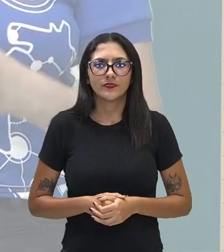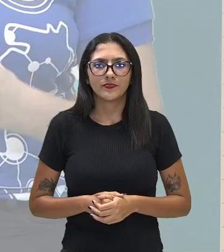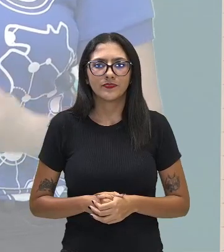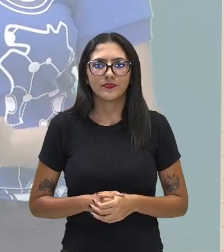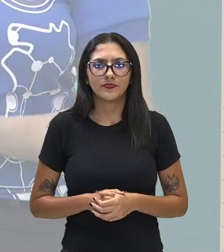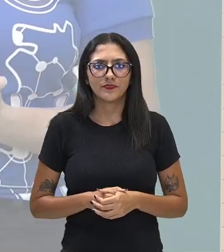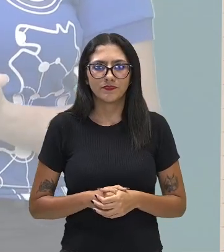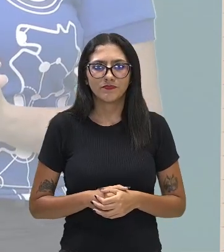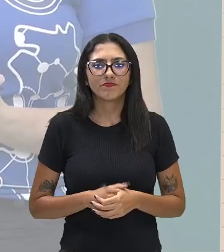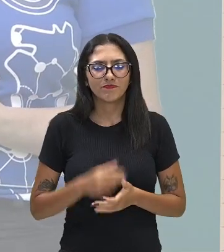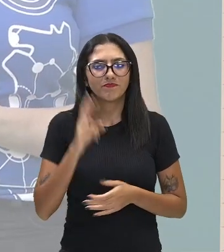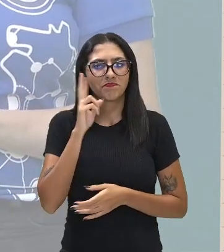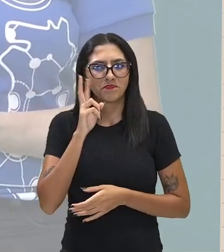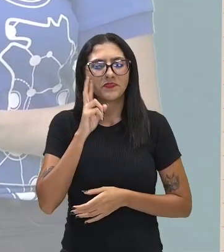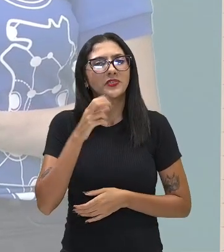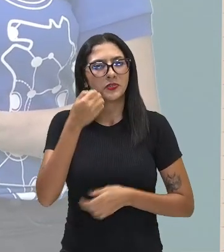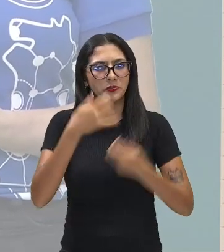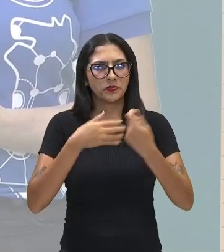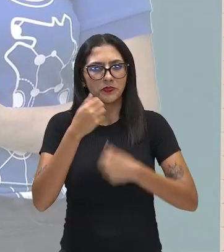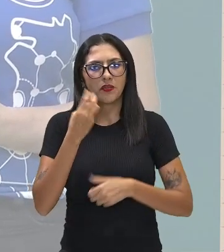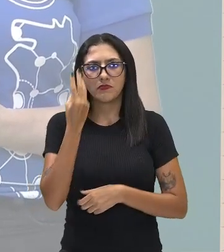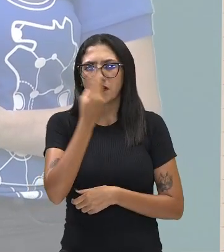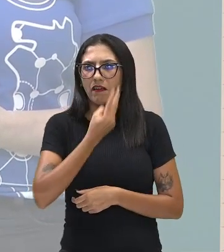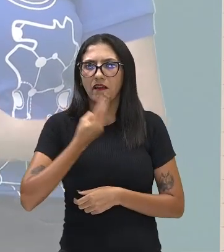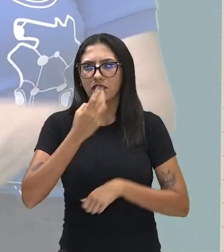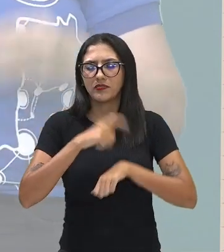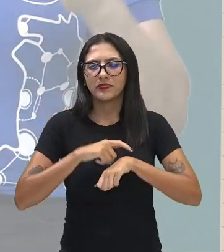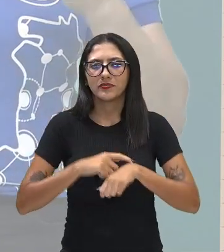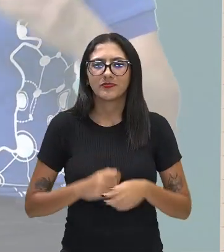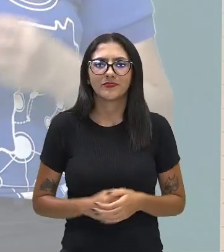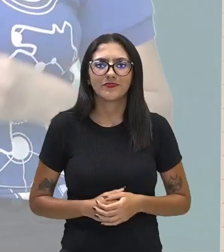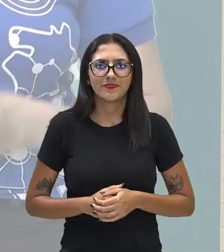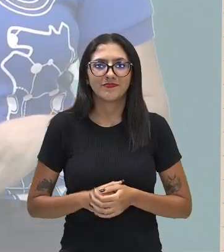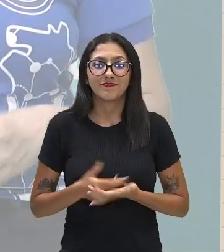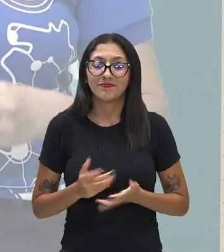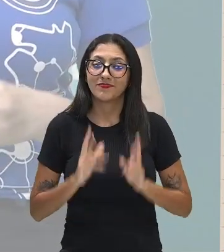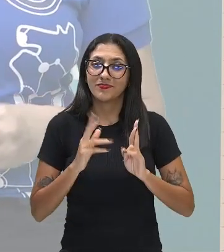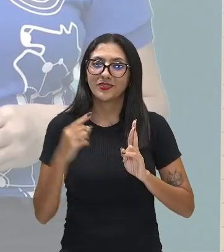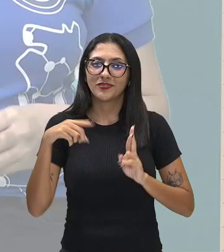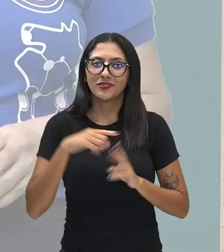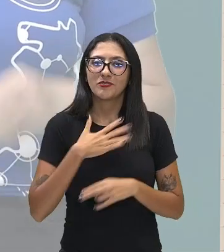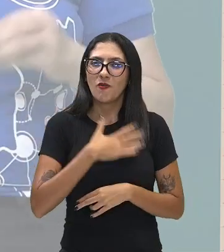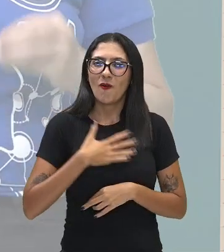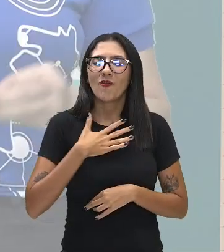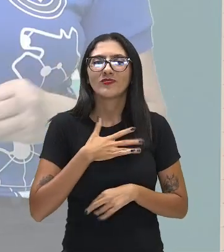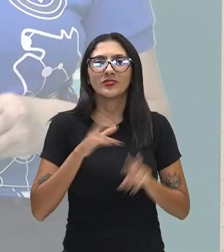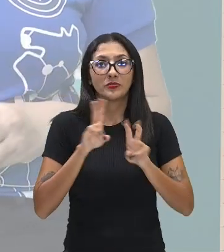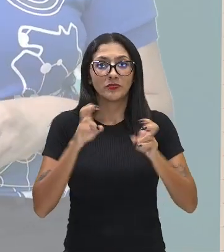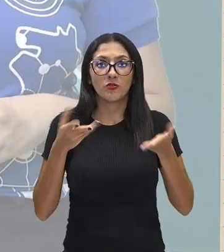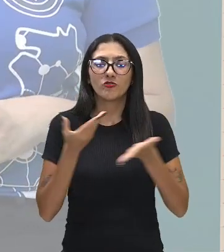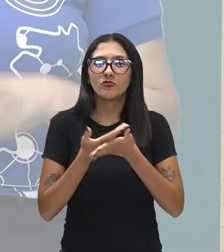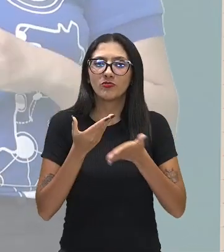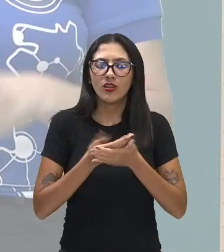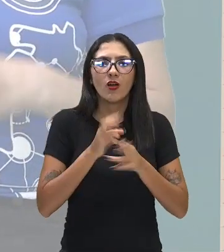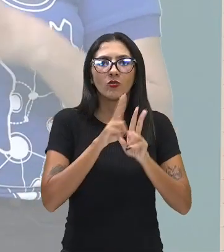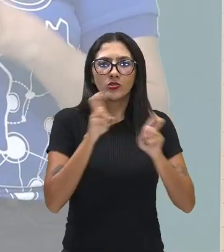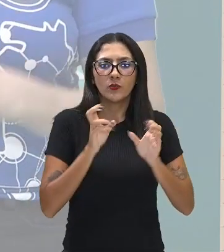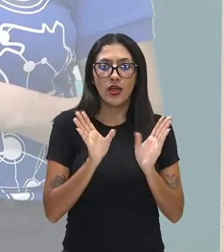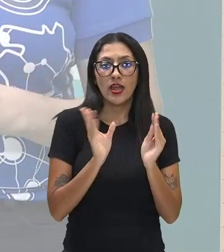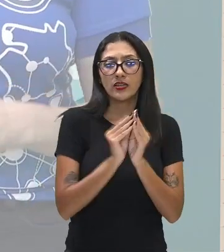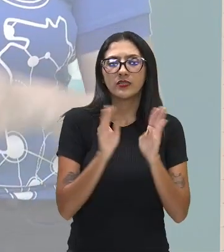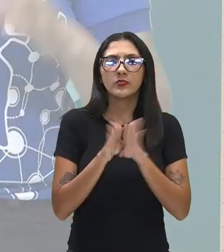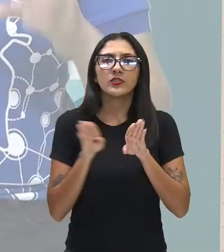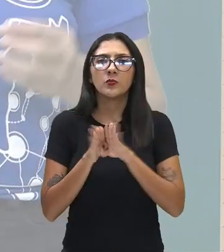Isso que eu acabei de falar para vocês. Então é isso aí, gente. Essa foi a nossa aula de hoje. Falamos sobre resumos, sobre